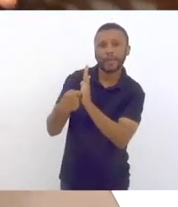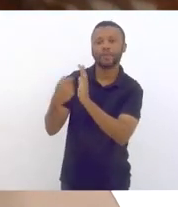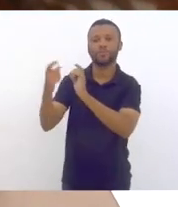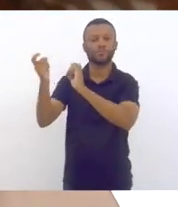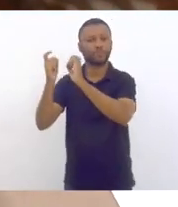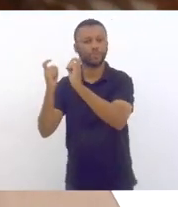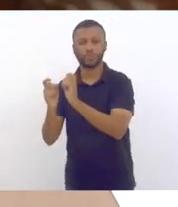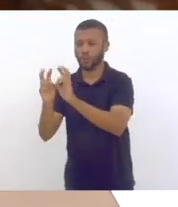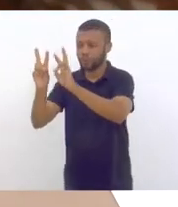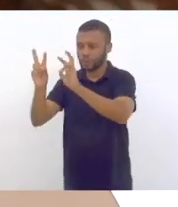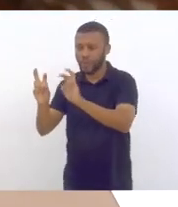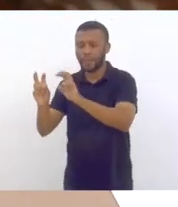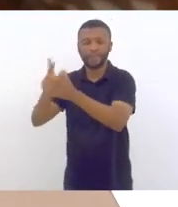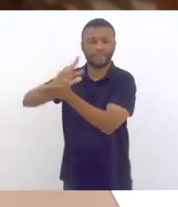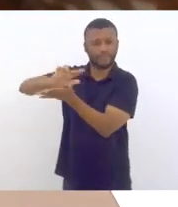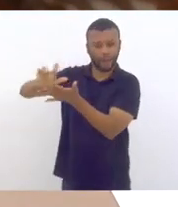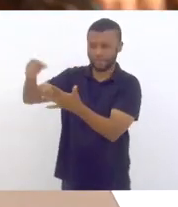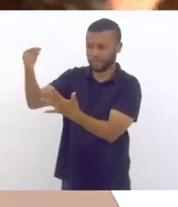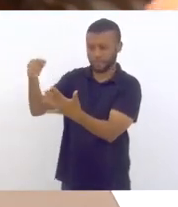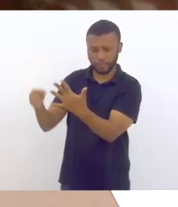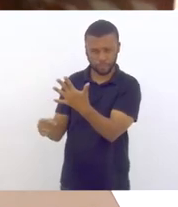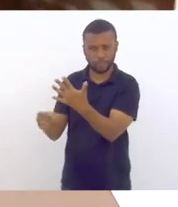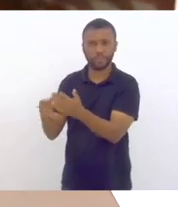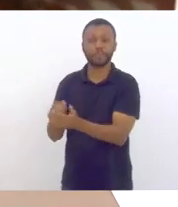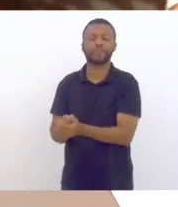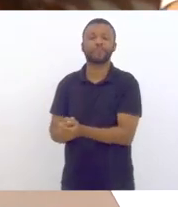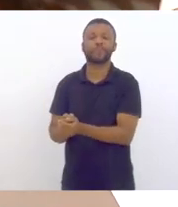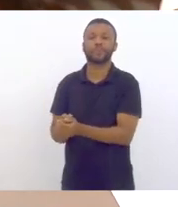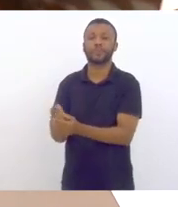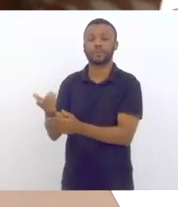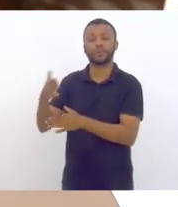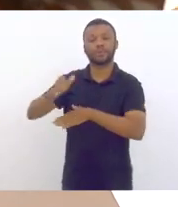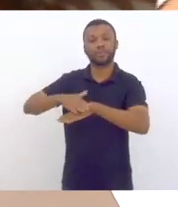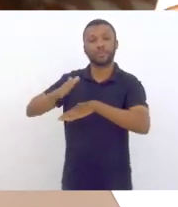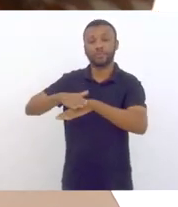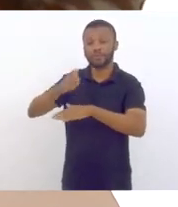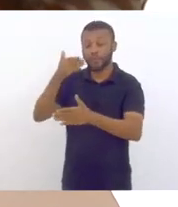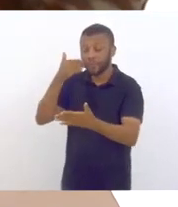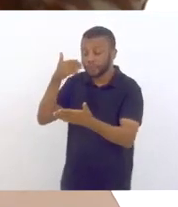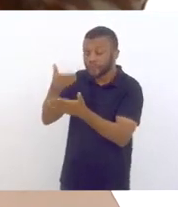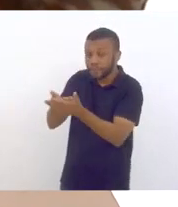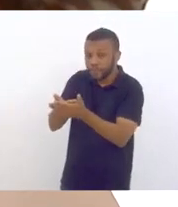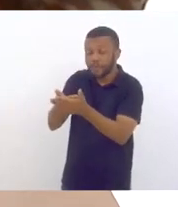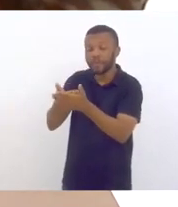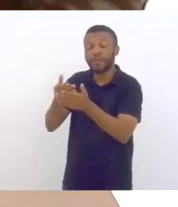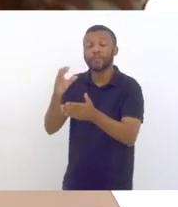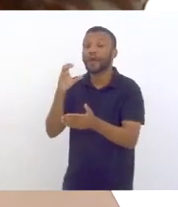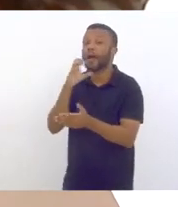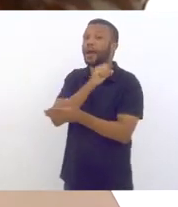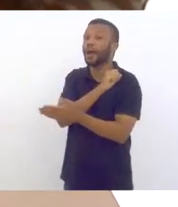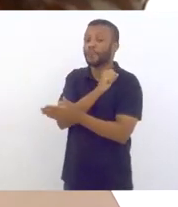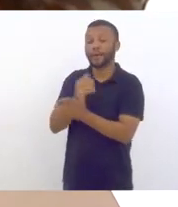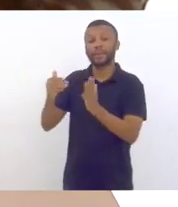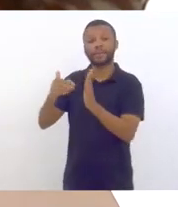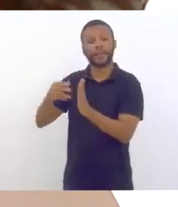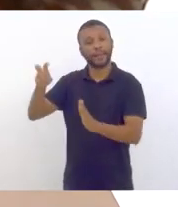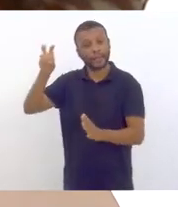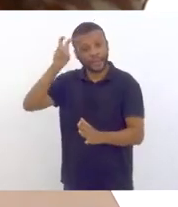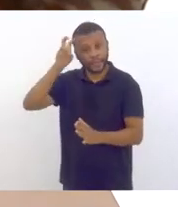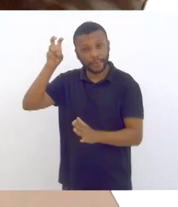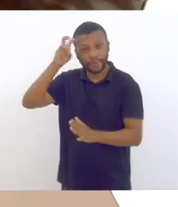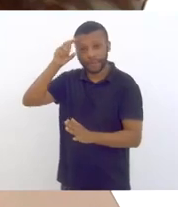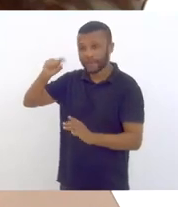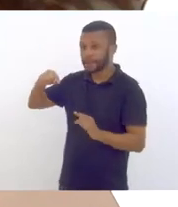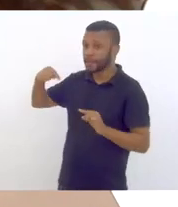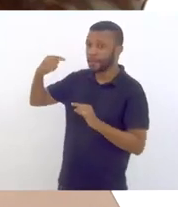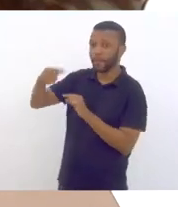que ele participou dessas discussões de curtíssimo prazo até quinta-feira da semana que